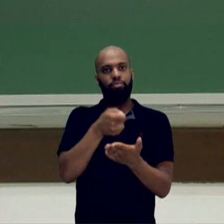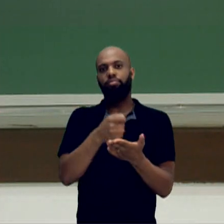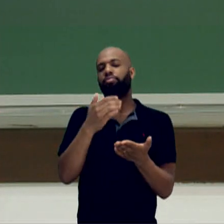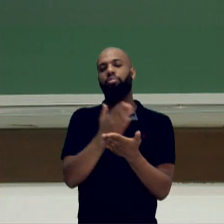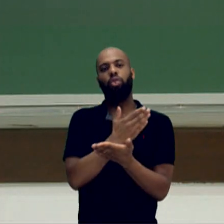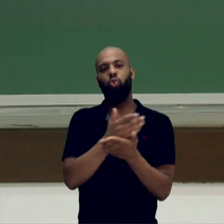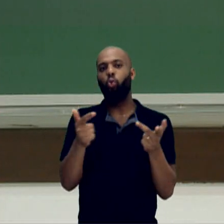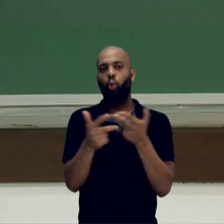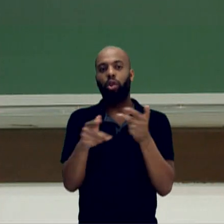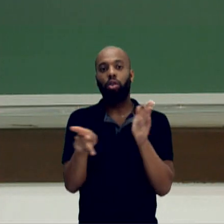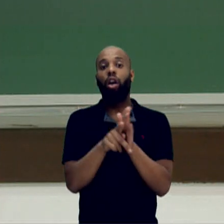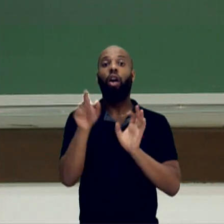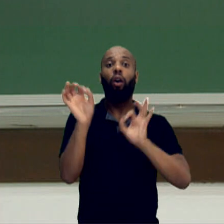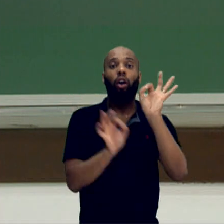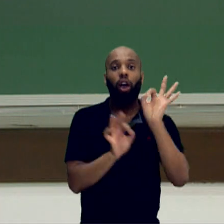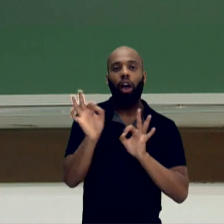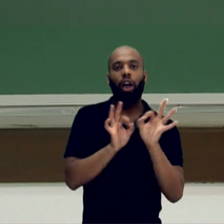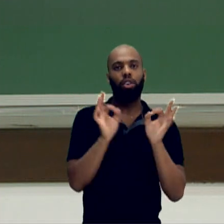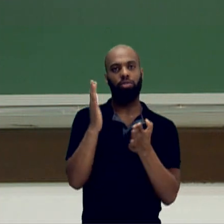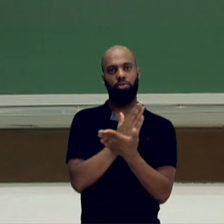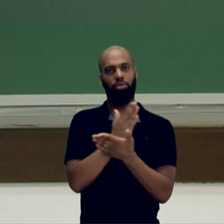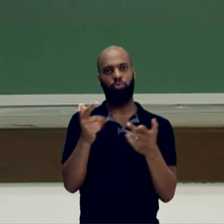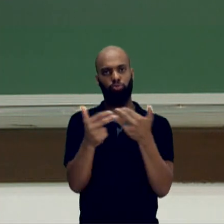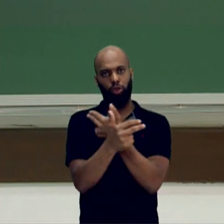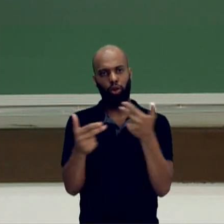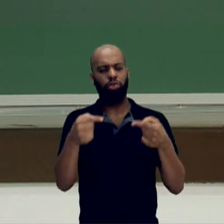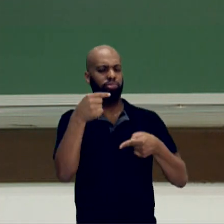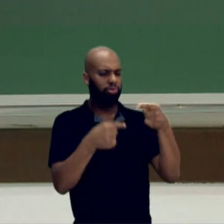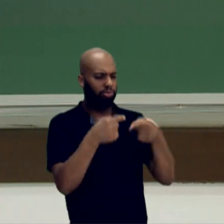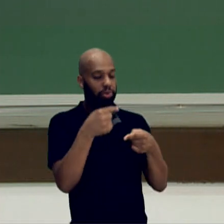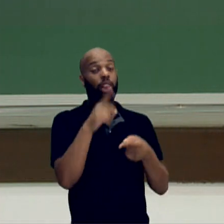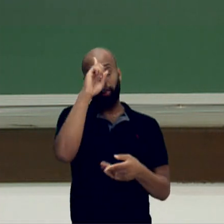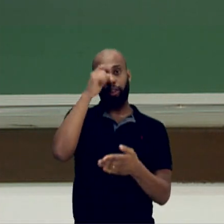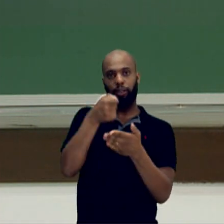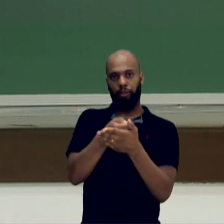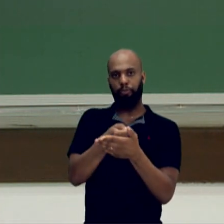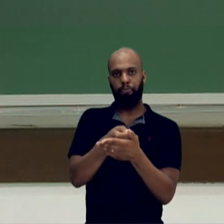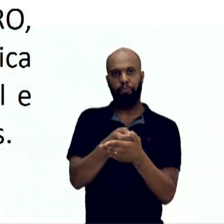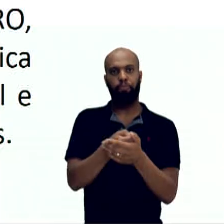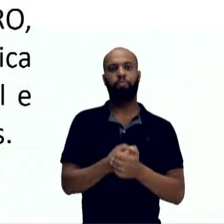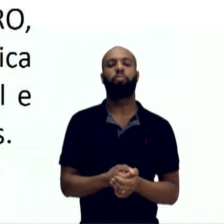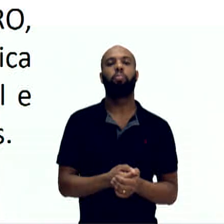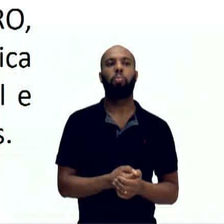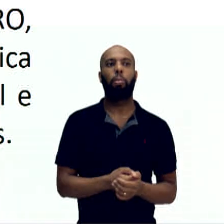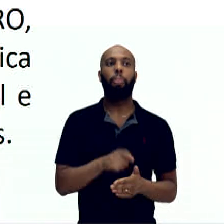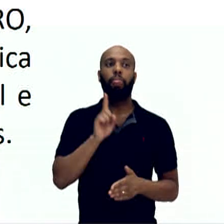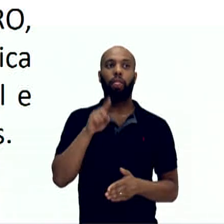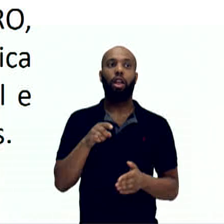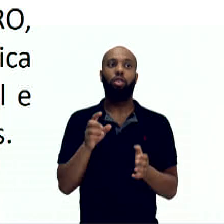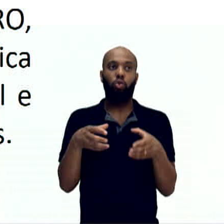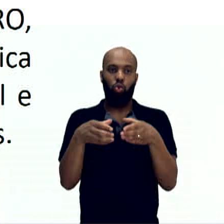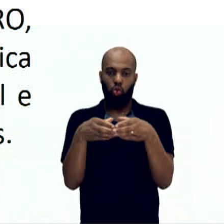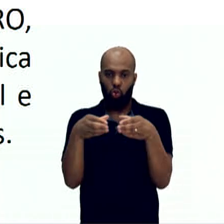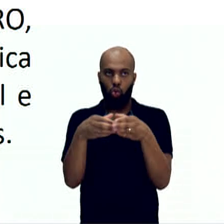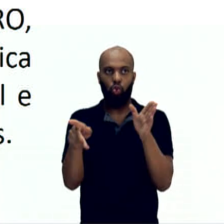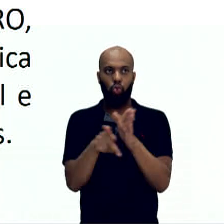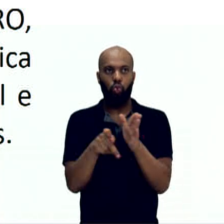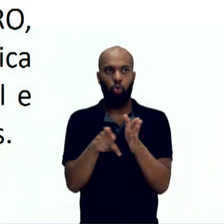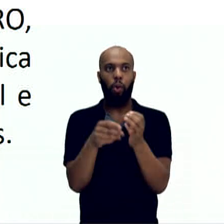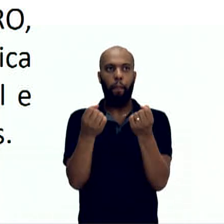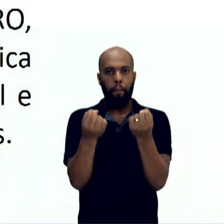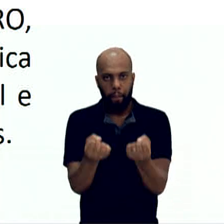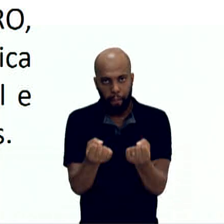ia pagar de imposto, quanto que a Dolores ia pagar de imposto? Como é que ia acontecer isso, Então precisava